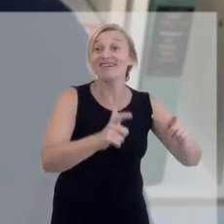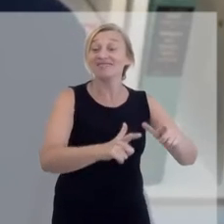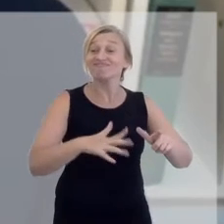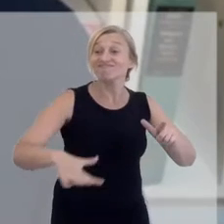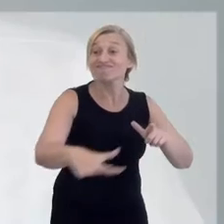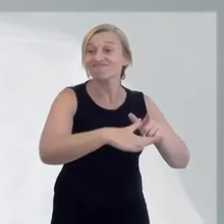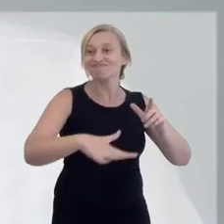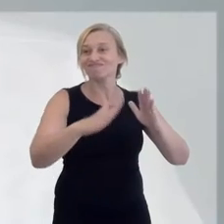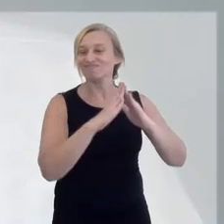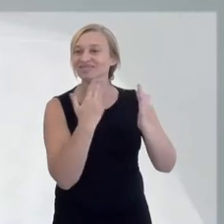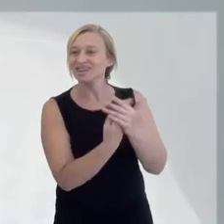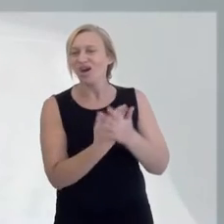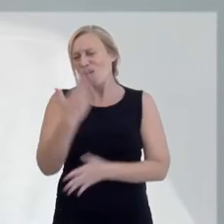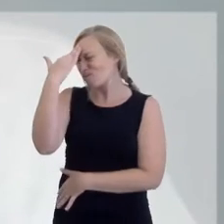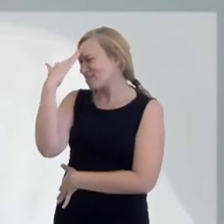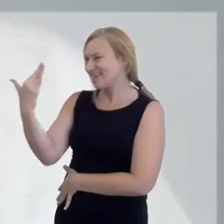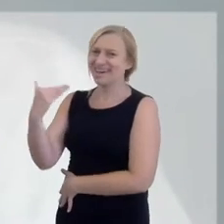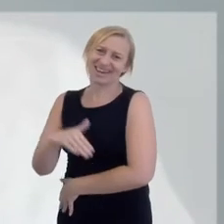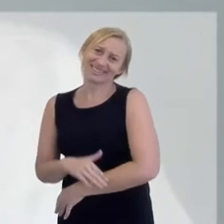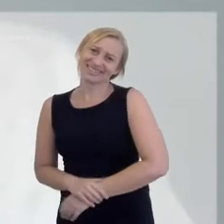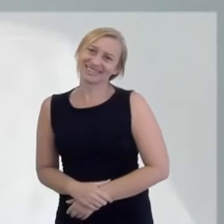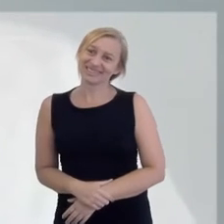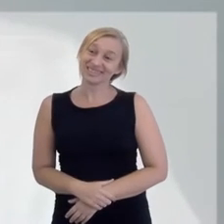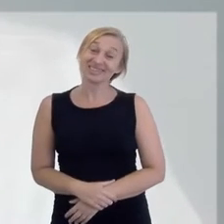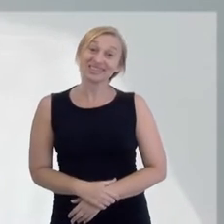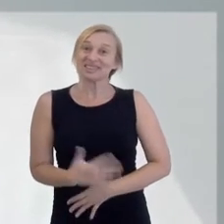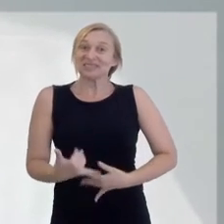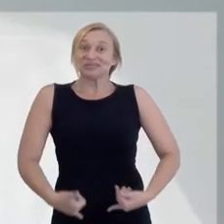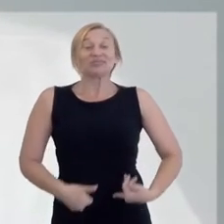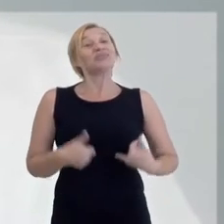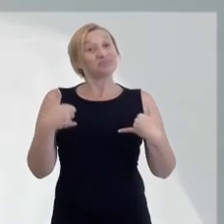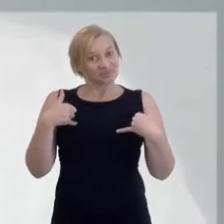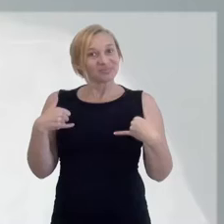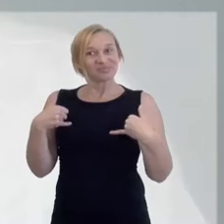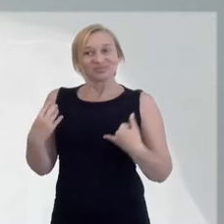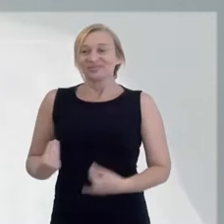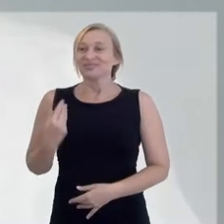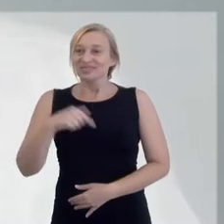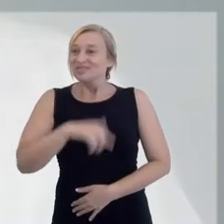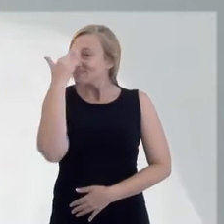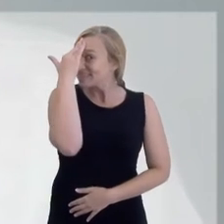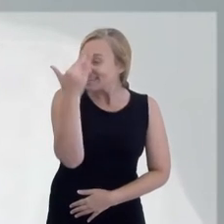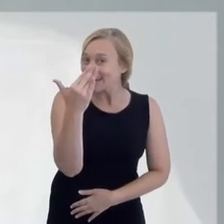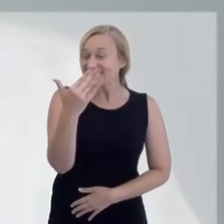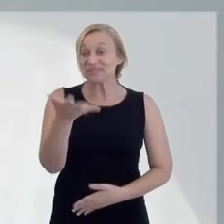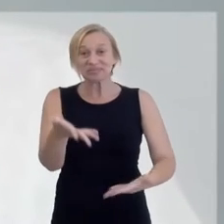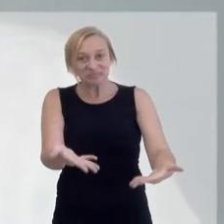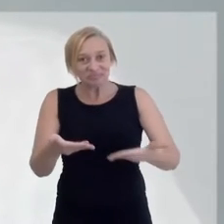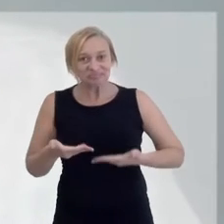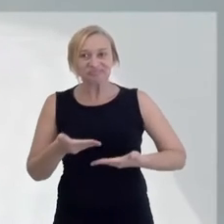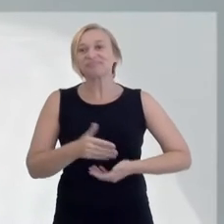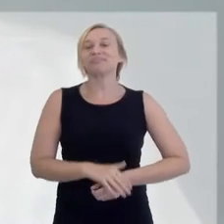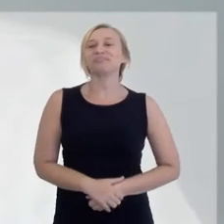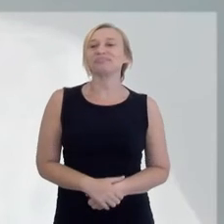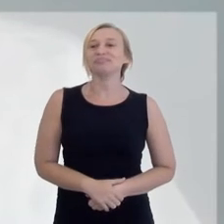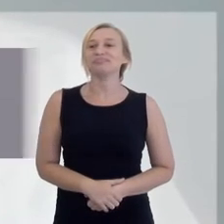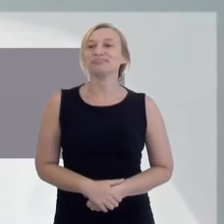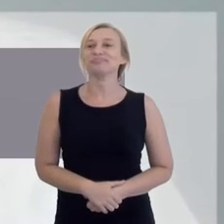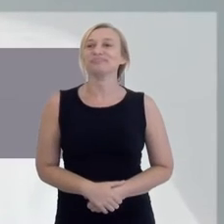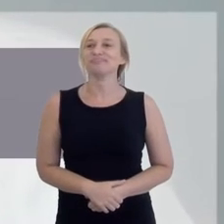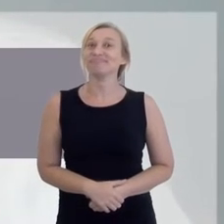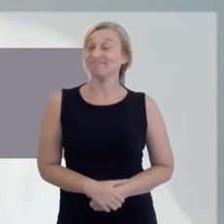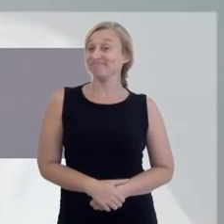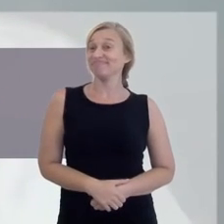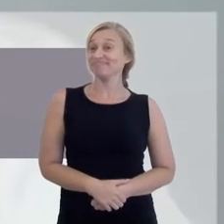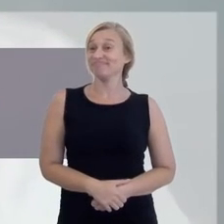ambiente escolar. Ah, muito obrigada. É uma honra estar aqui. Muito obrigada mesmo pelo convite.